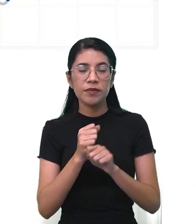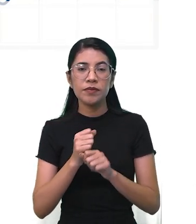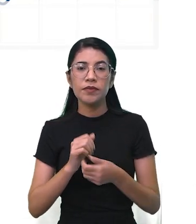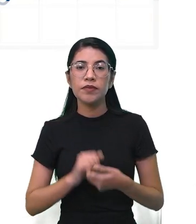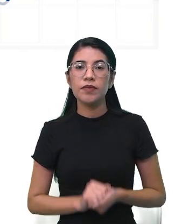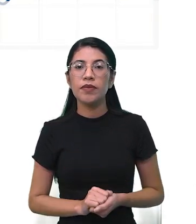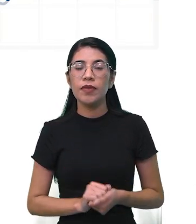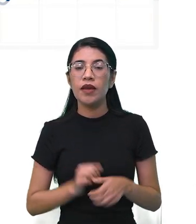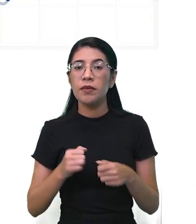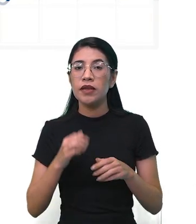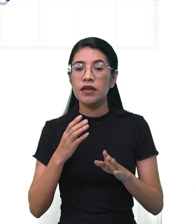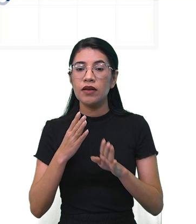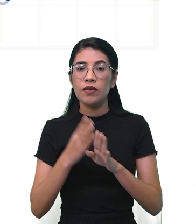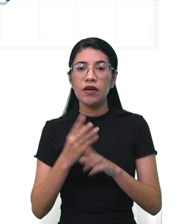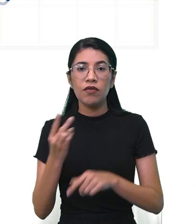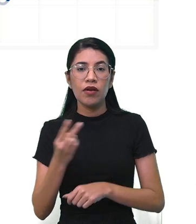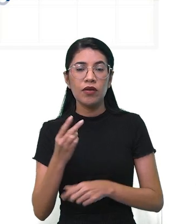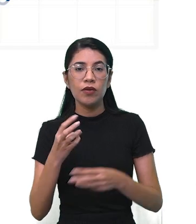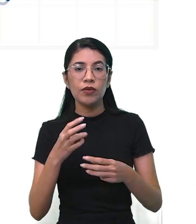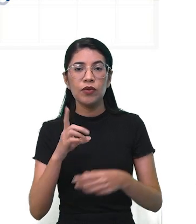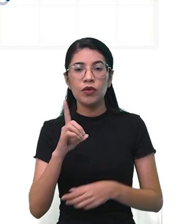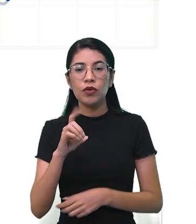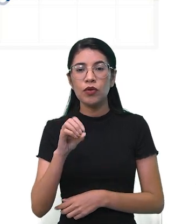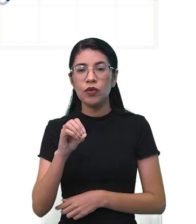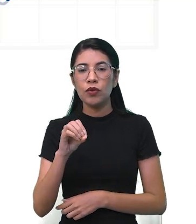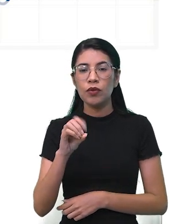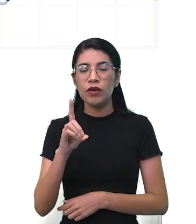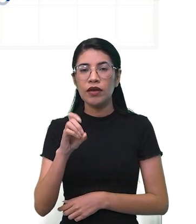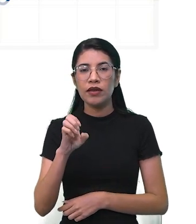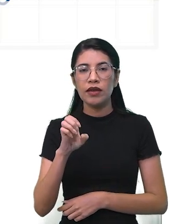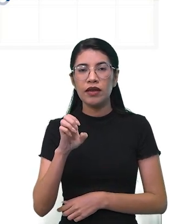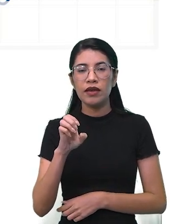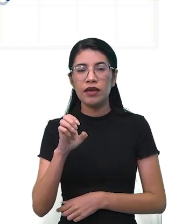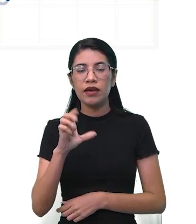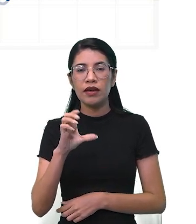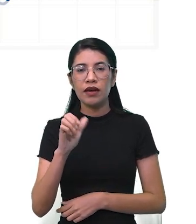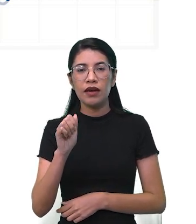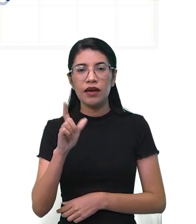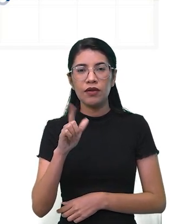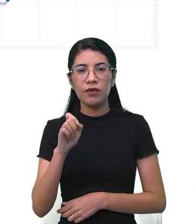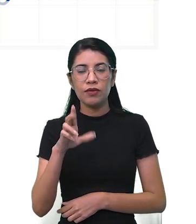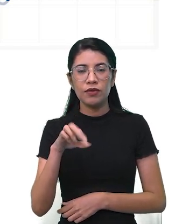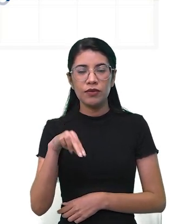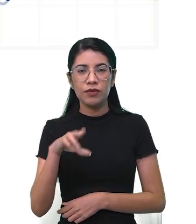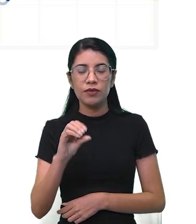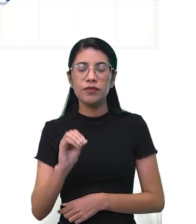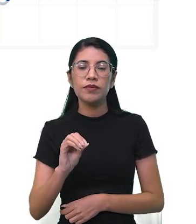saber o valor de um dodecágono, então pronto. Nós temos